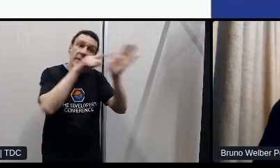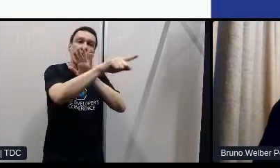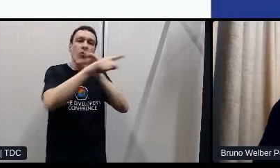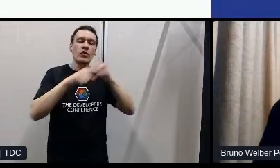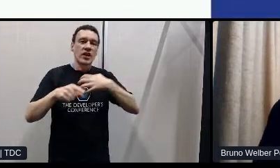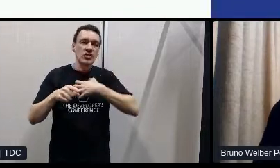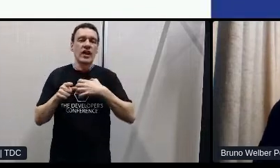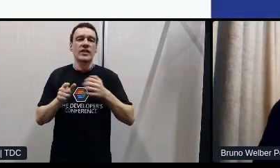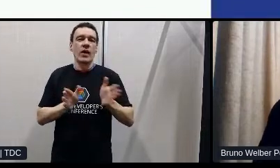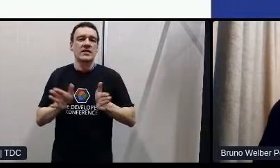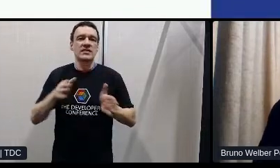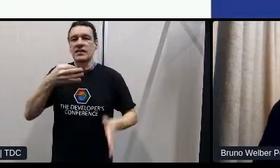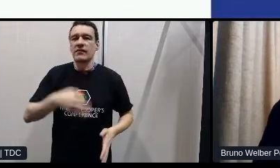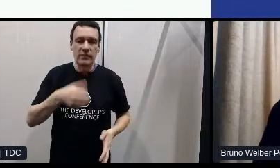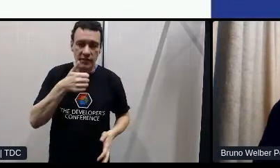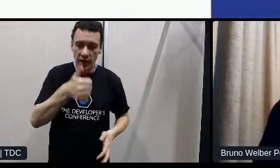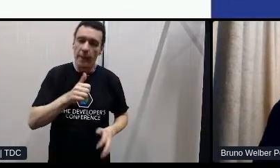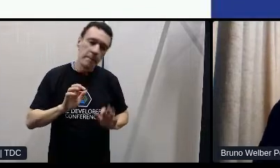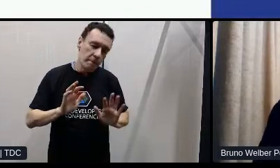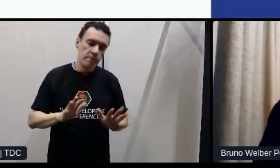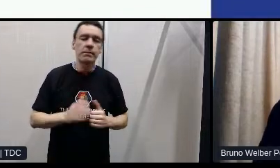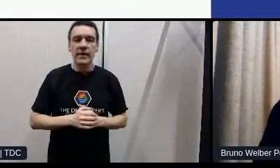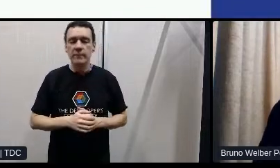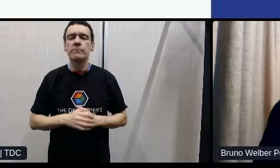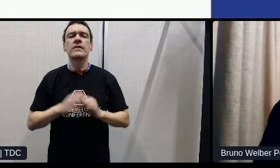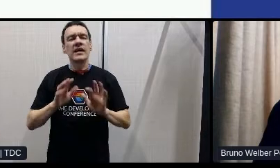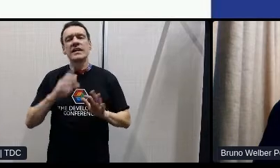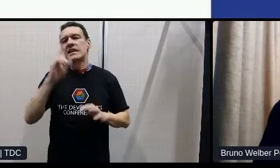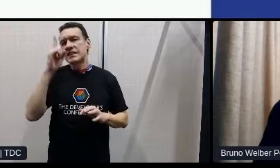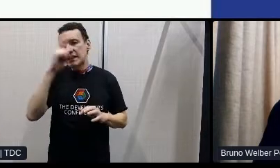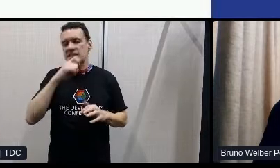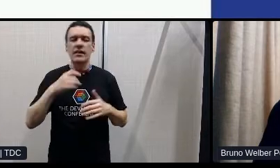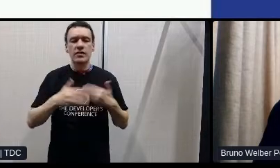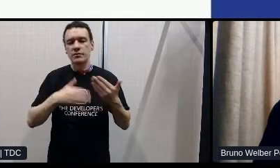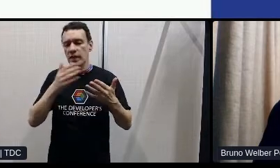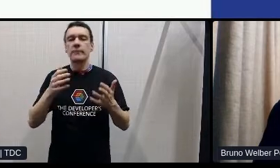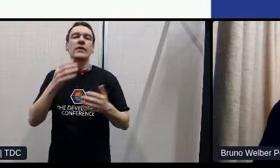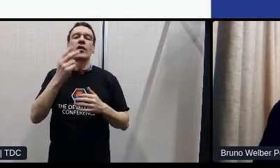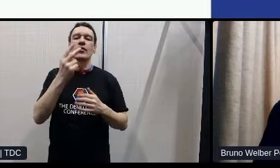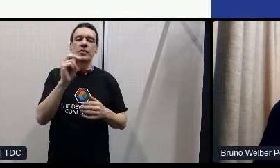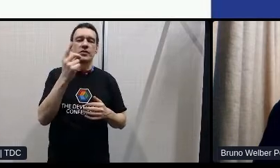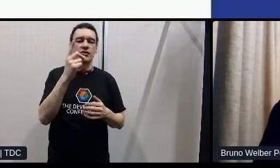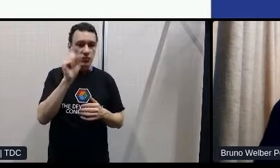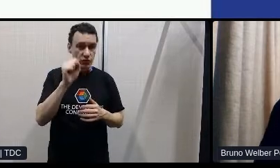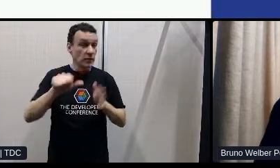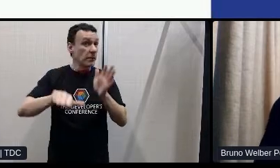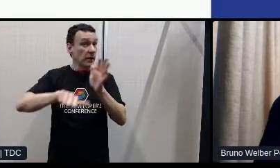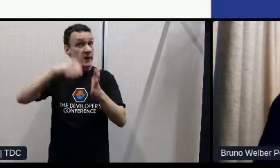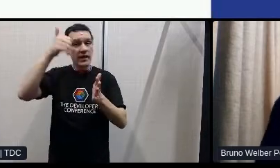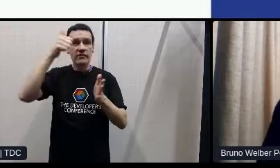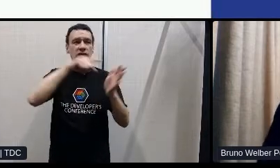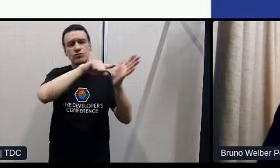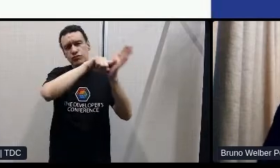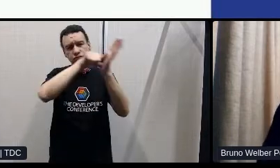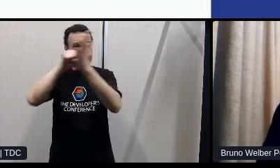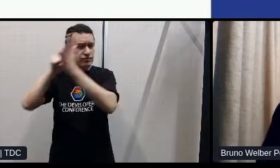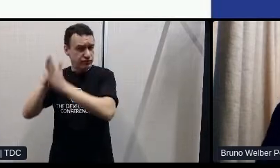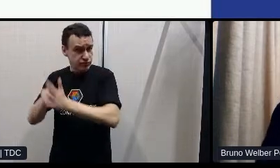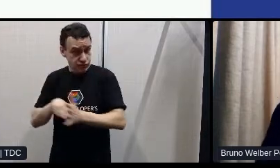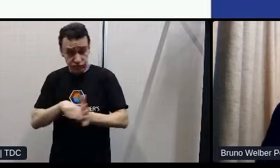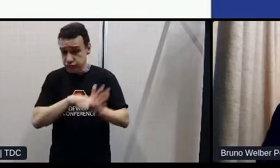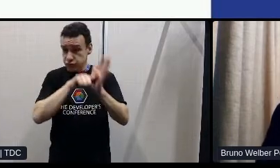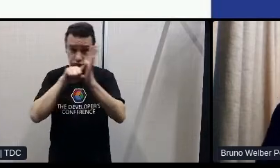E aí, dando todos esses desafios, em 2018 a gente teve a primeira edição dessa pesquisa. Conseguimos